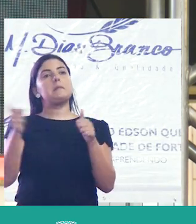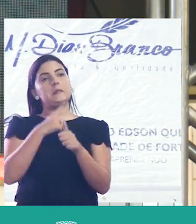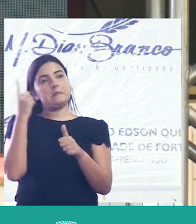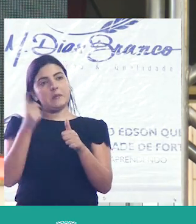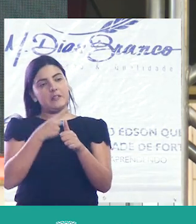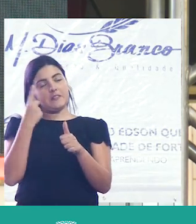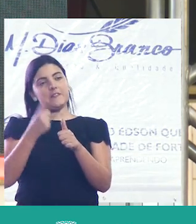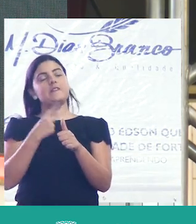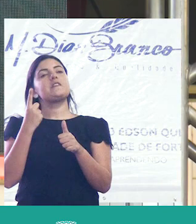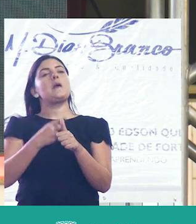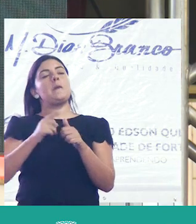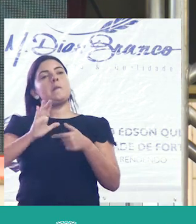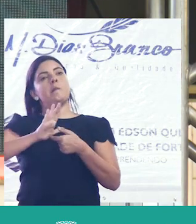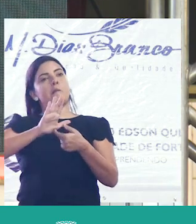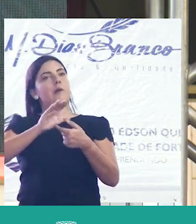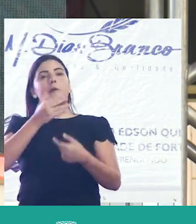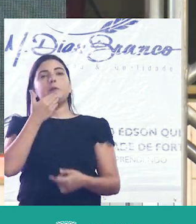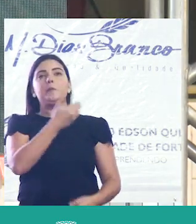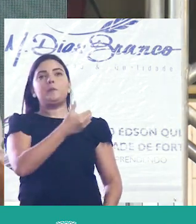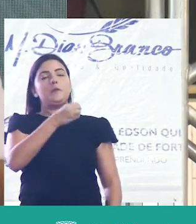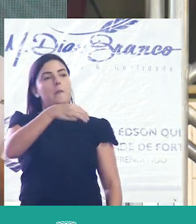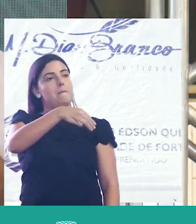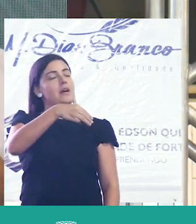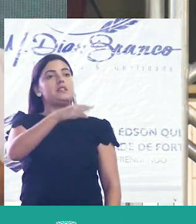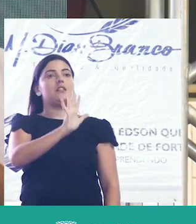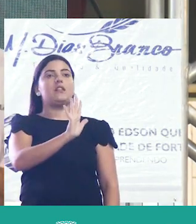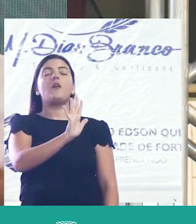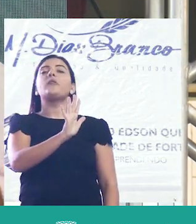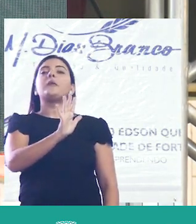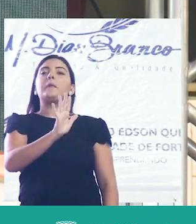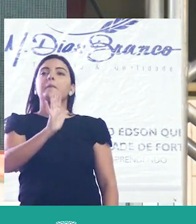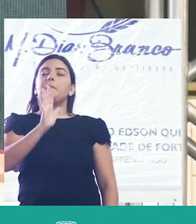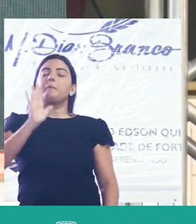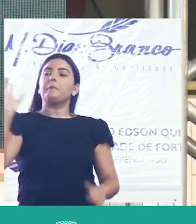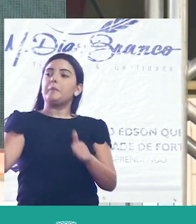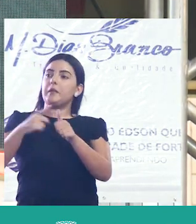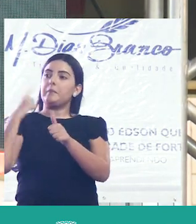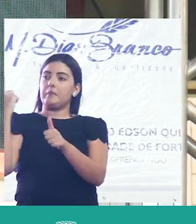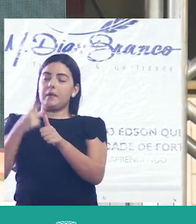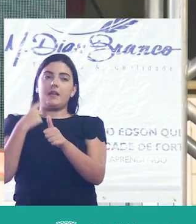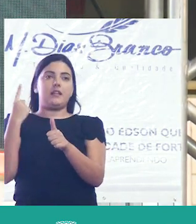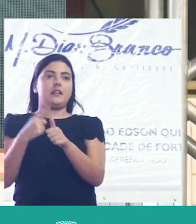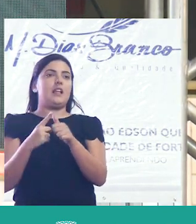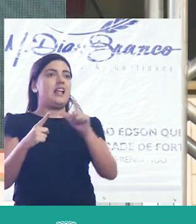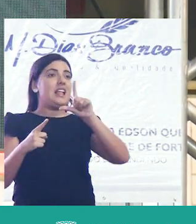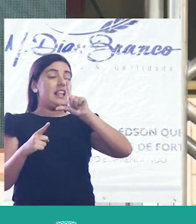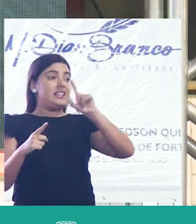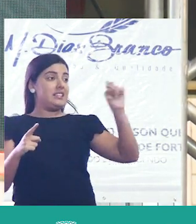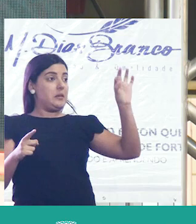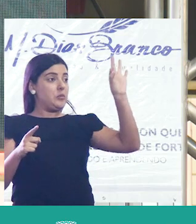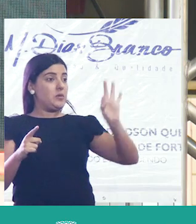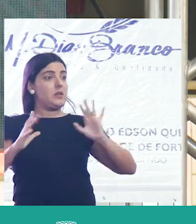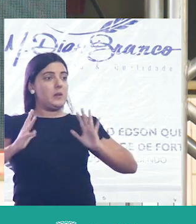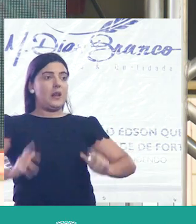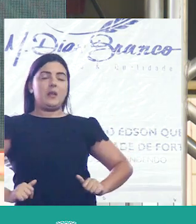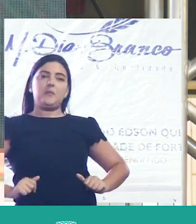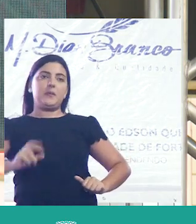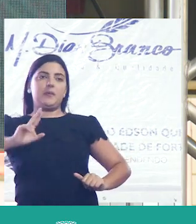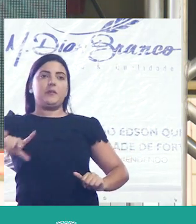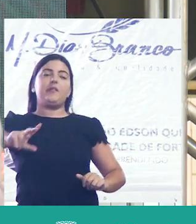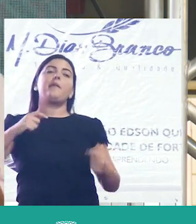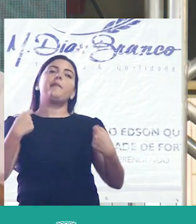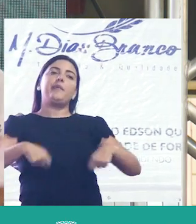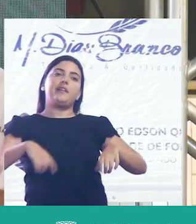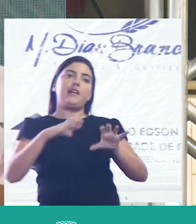vez, ele não pediu a massa, pediu o número de mol. E pela primeira vez, o reagente não era 100% puro. Eu tive que